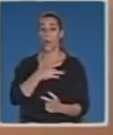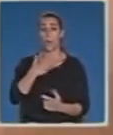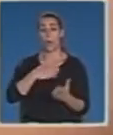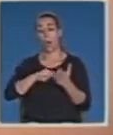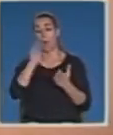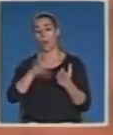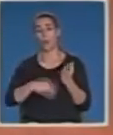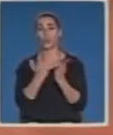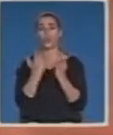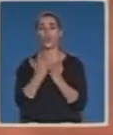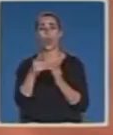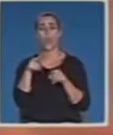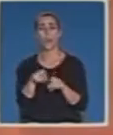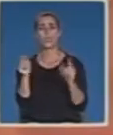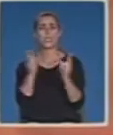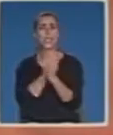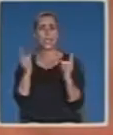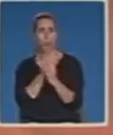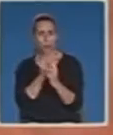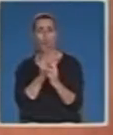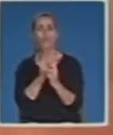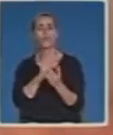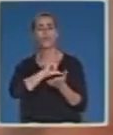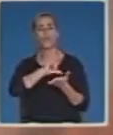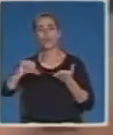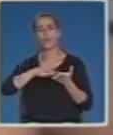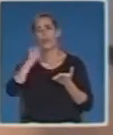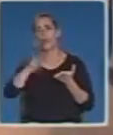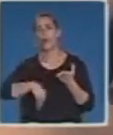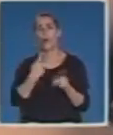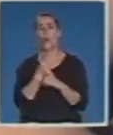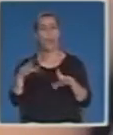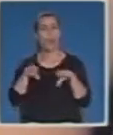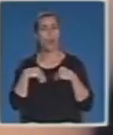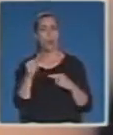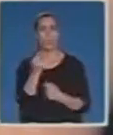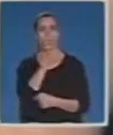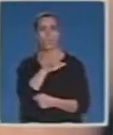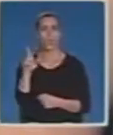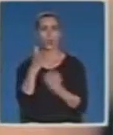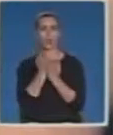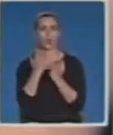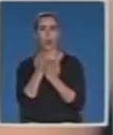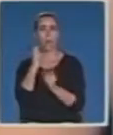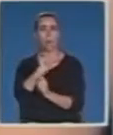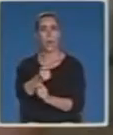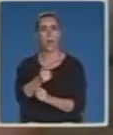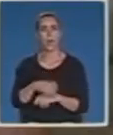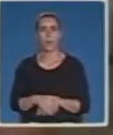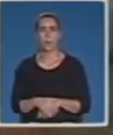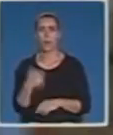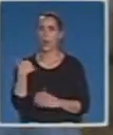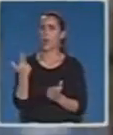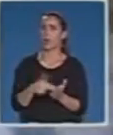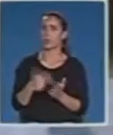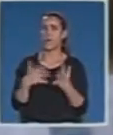contratadas pela escola para este tipo de transporte rescindiram o contrato porque não aceitam o preço que a escola está a pagar. Ficamos sempre à espera, na